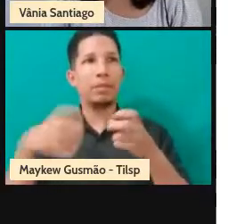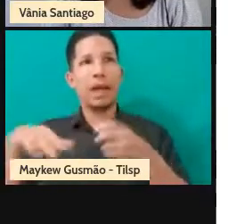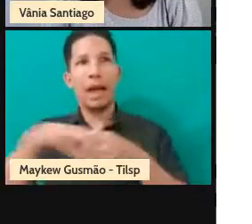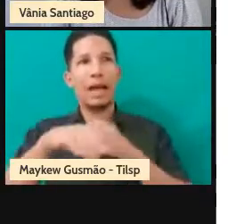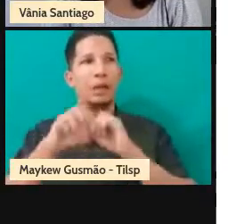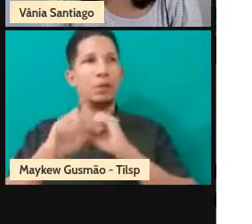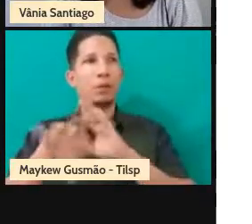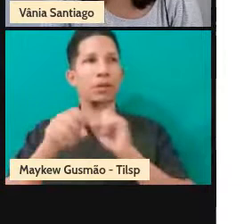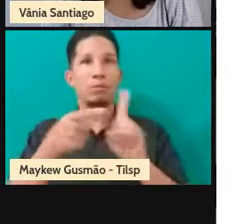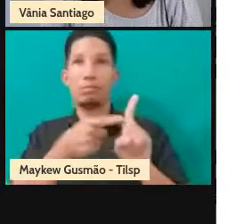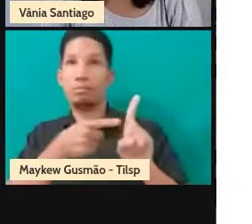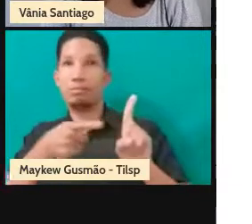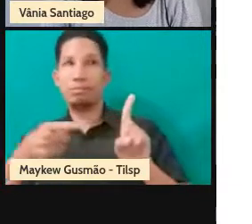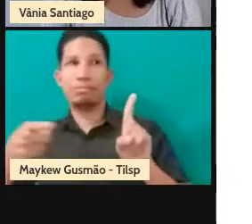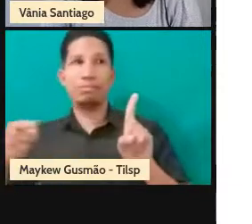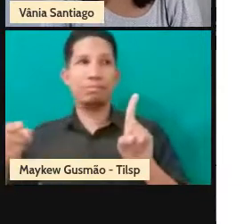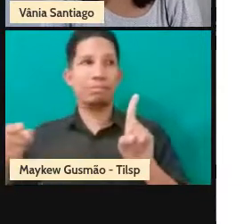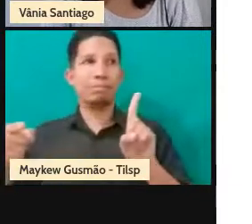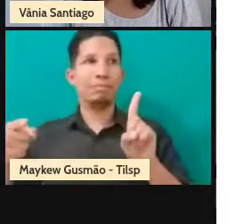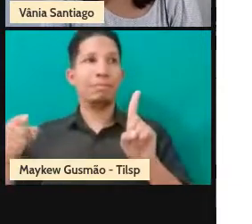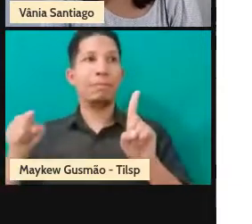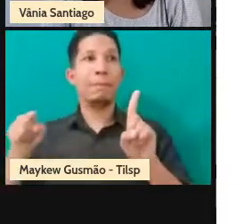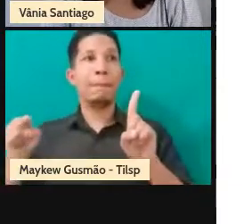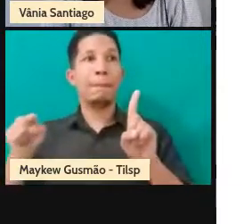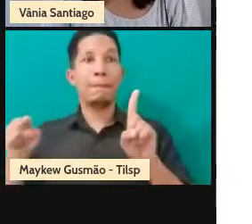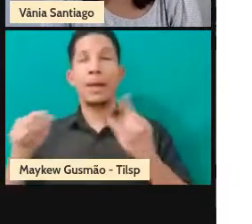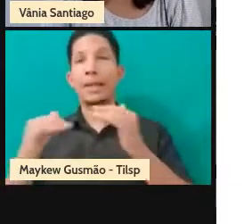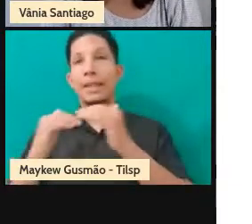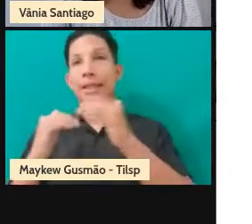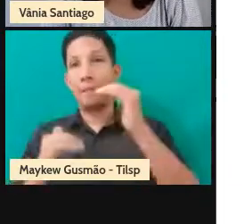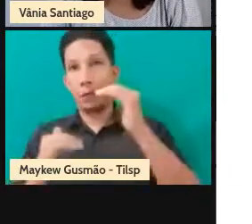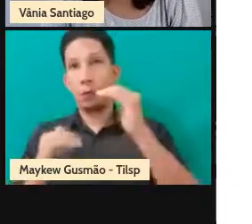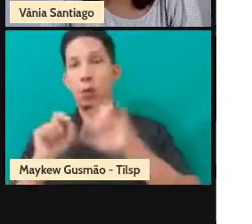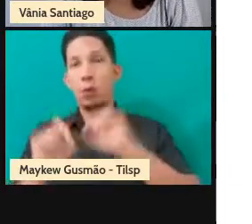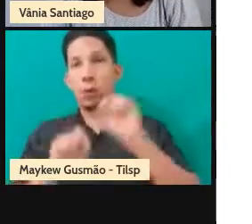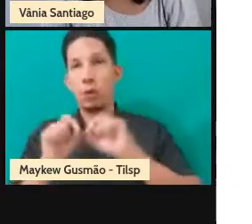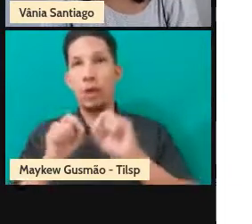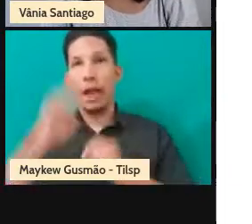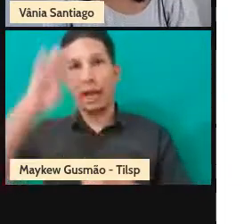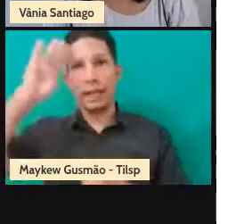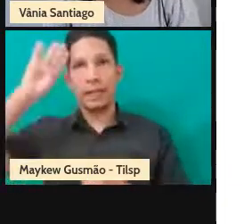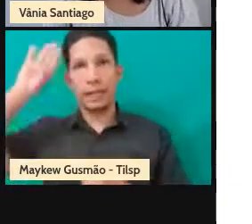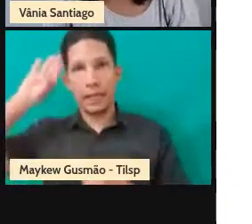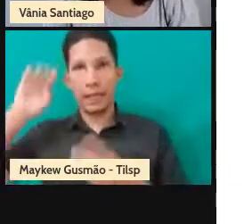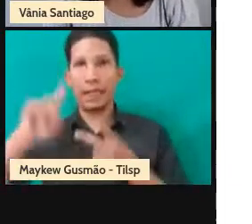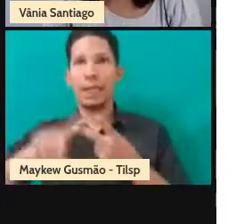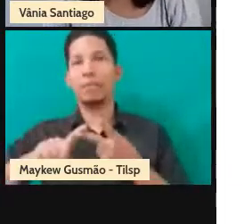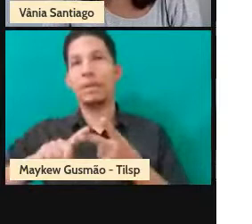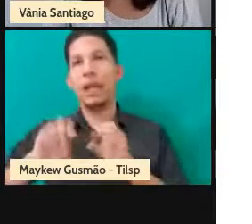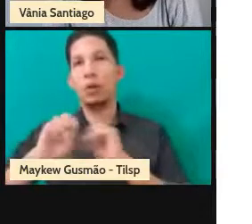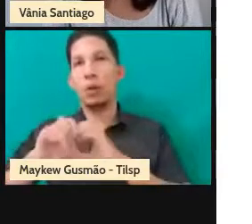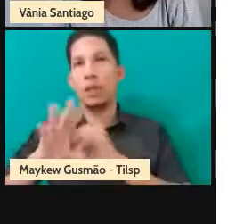ela é maior, só que a esfera educacional foi separada entre esfera acadêmica, esfera da educação básica e